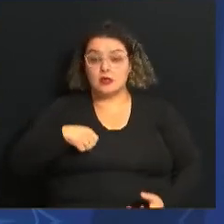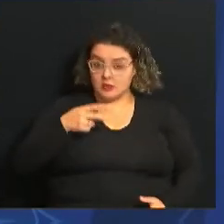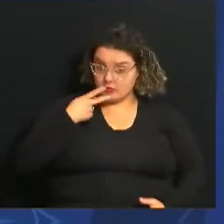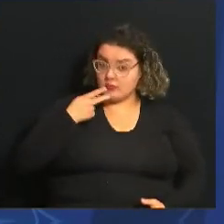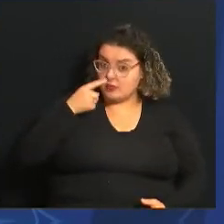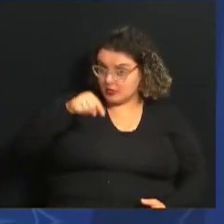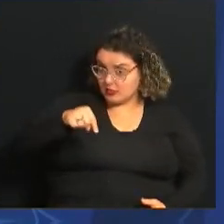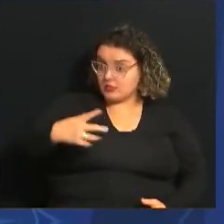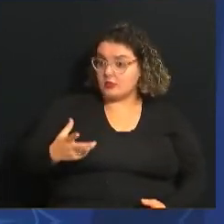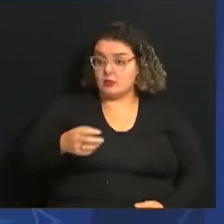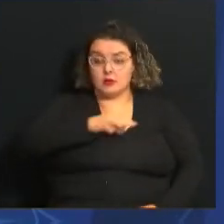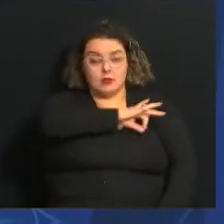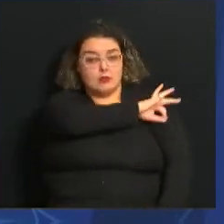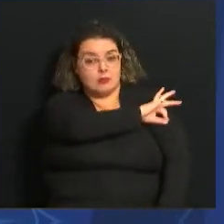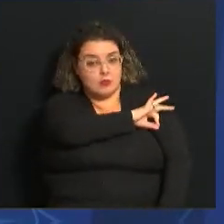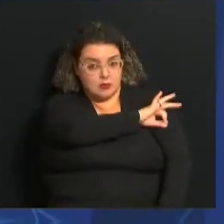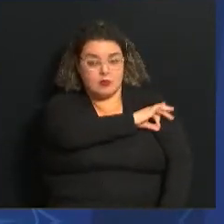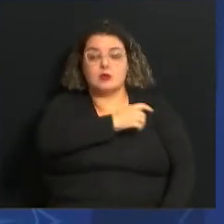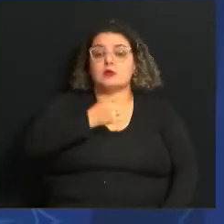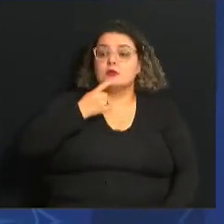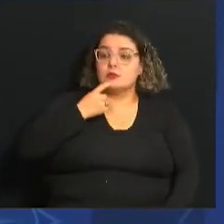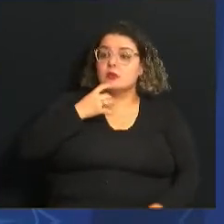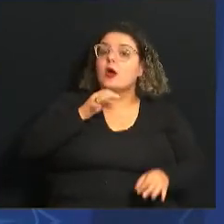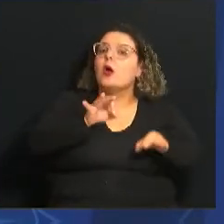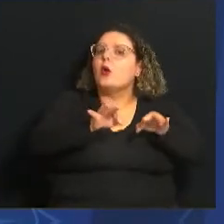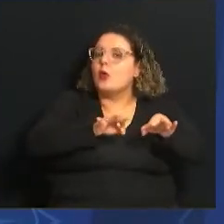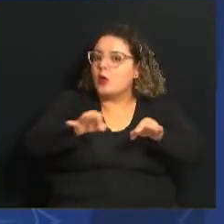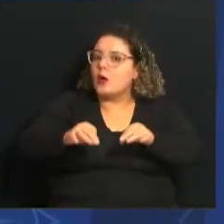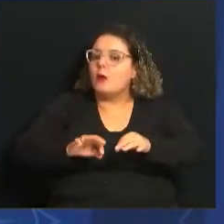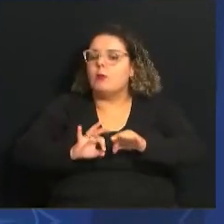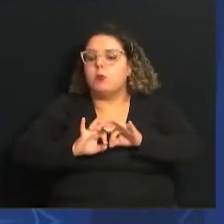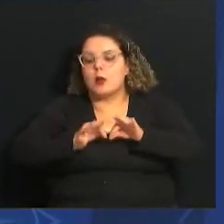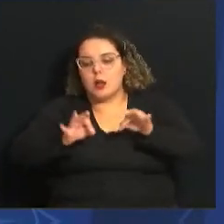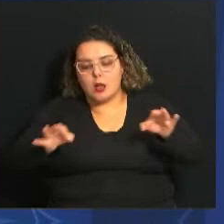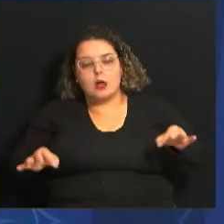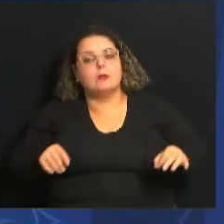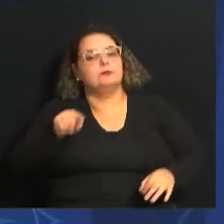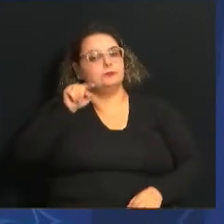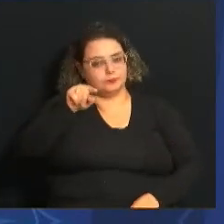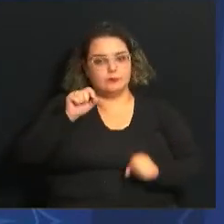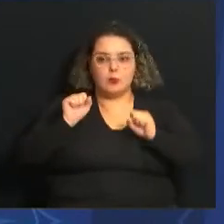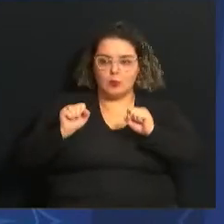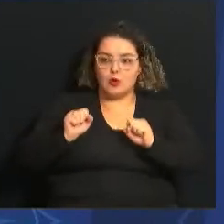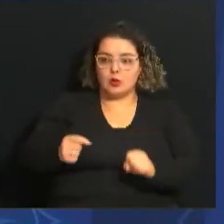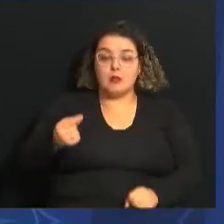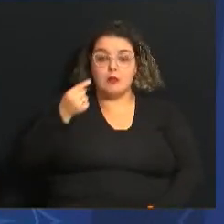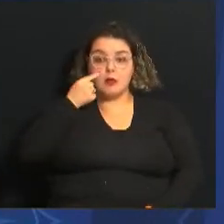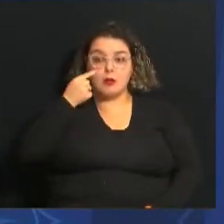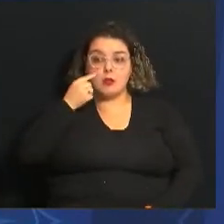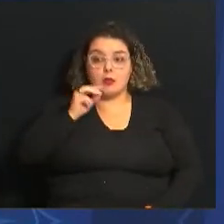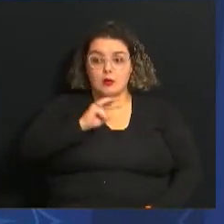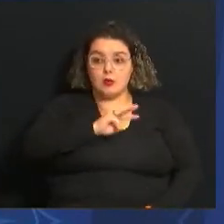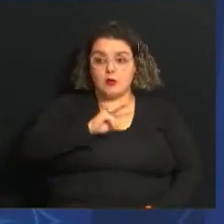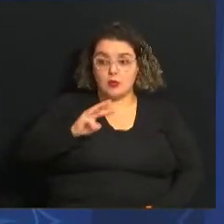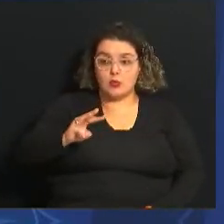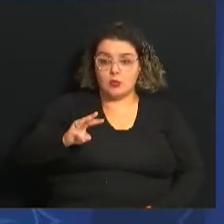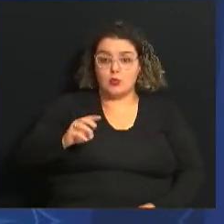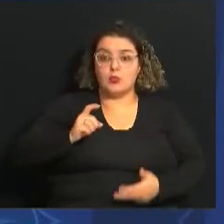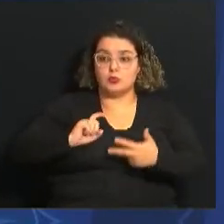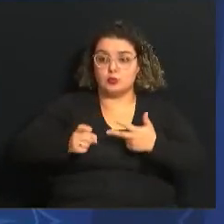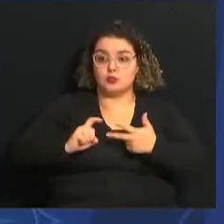hein? Prefeitura de Campinas está com uma programação extensa para você poder conferir. É só acessar o site do